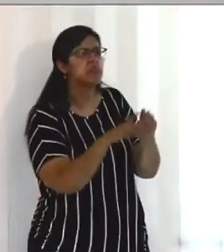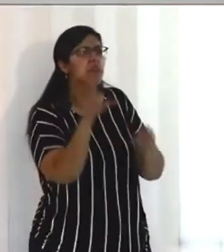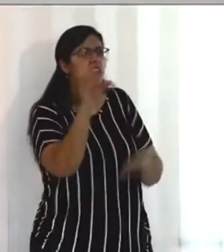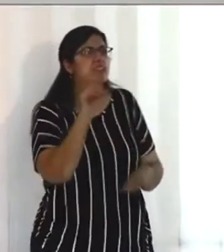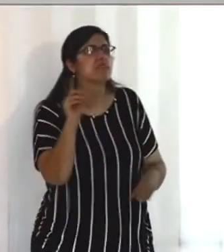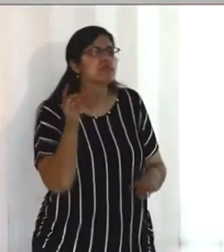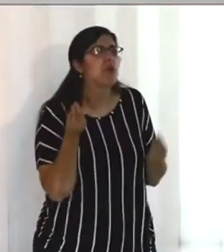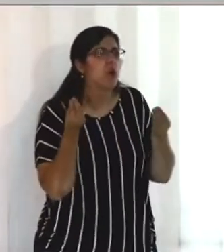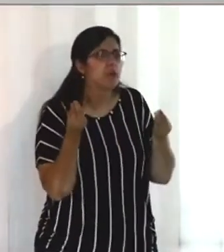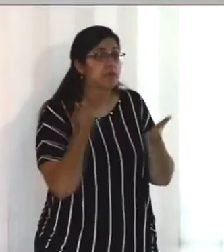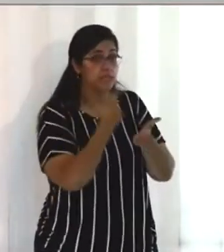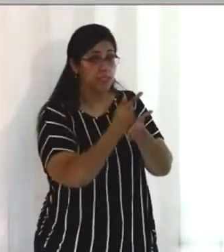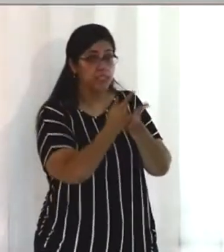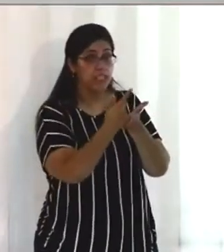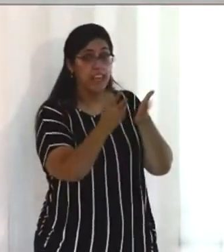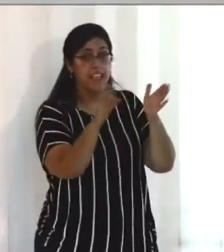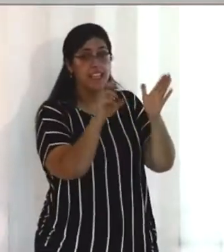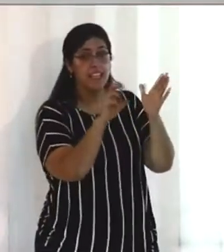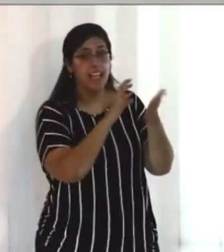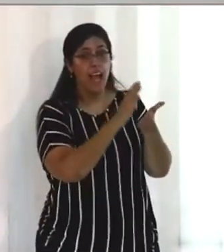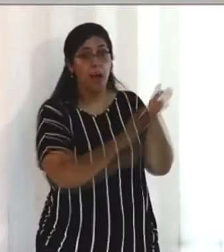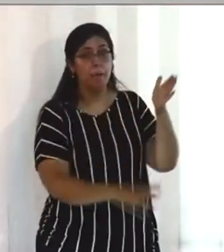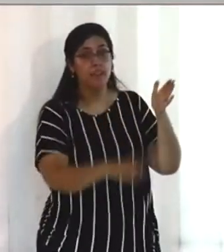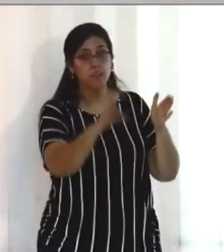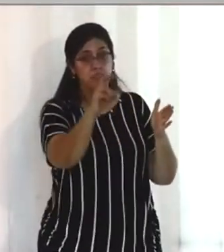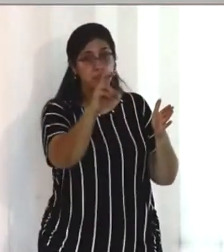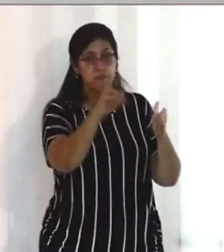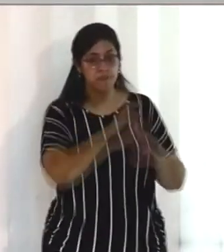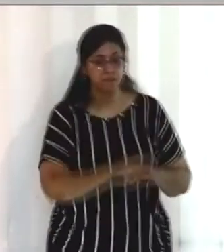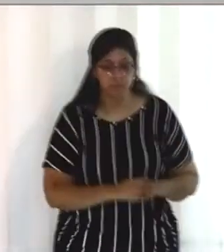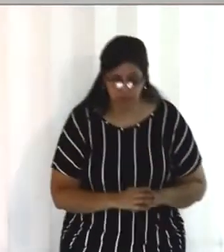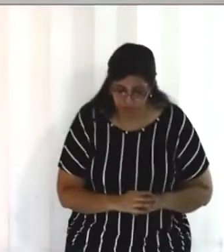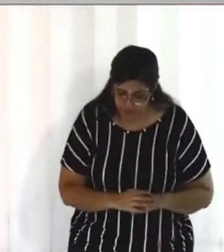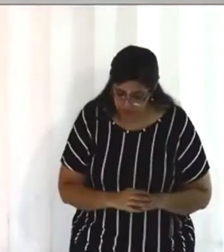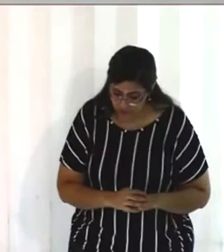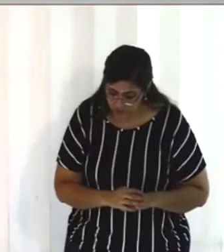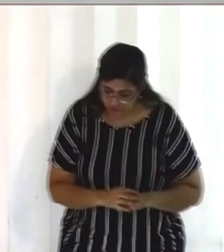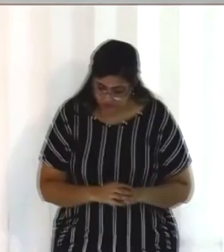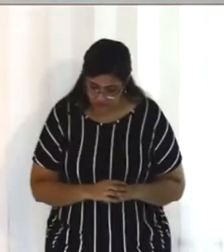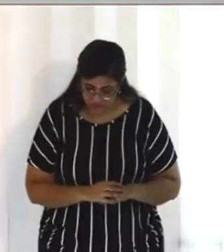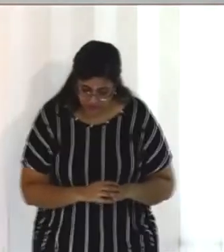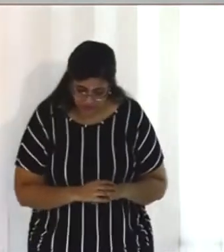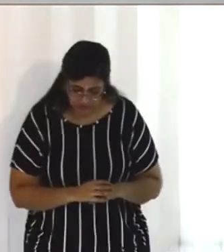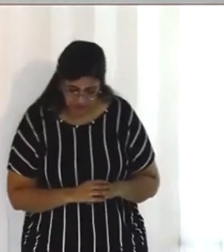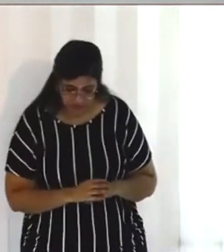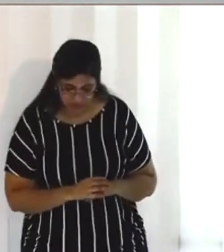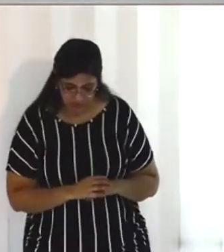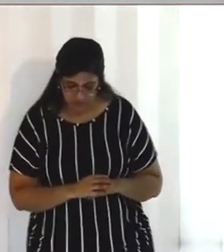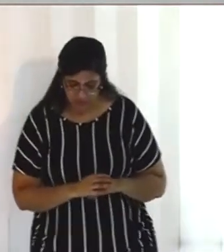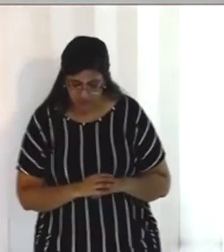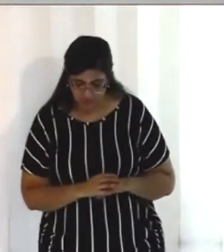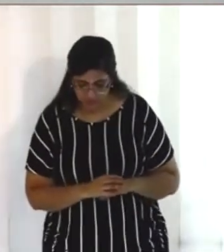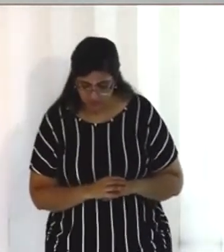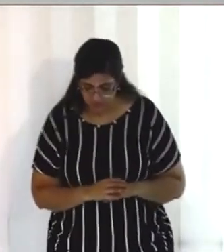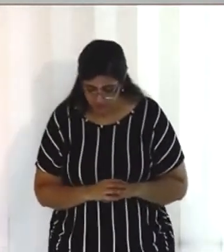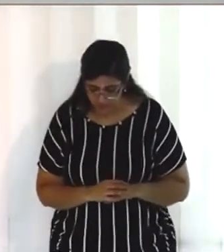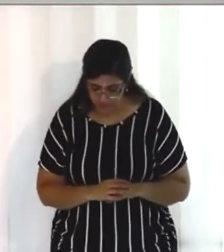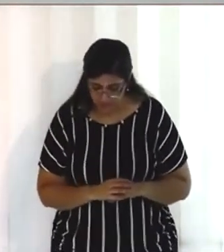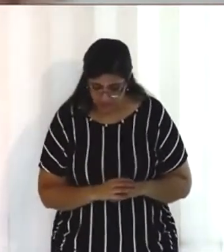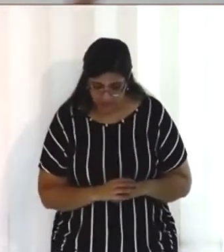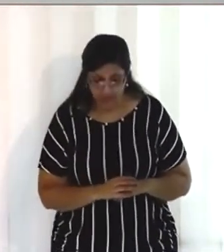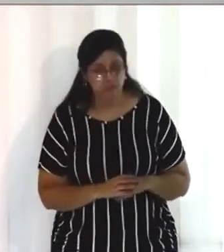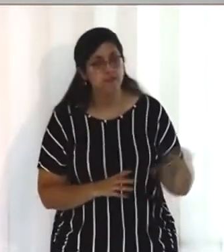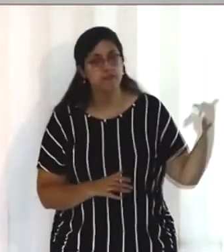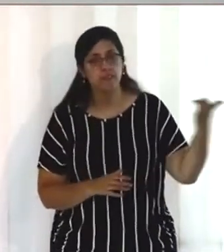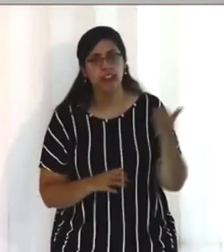em Gênesis capítulo 5, versículo 21. Gênesis capítulo 5, os versículos 21.